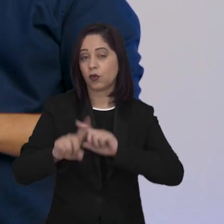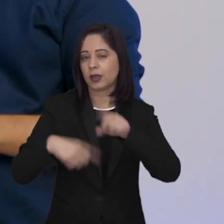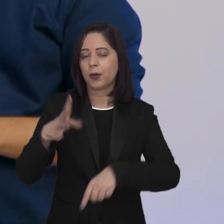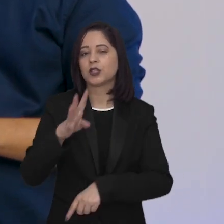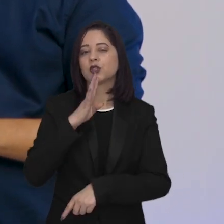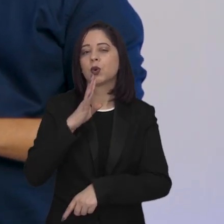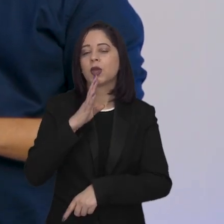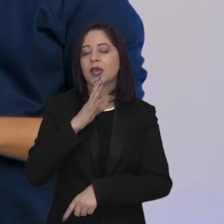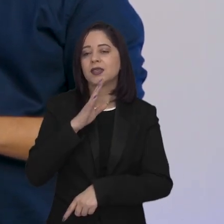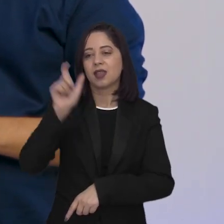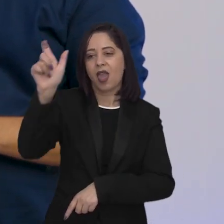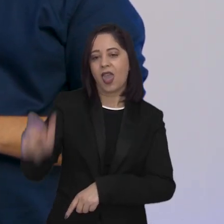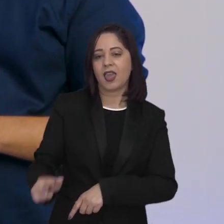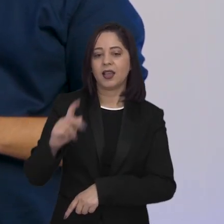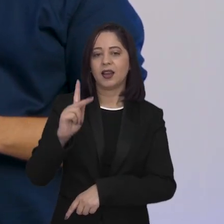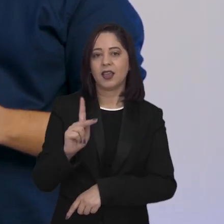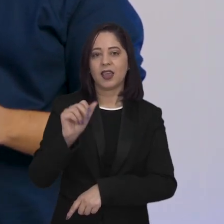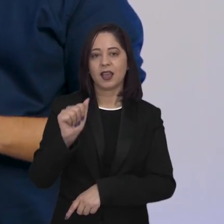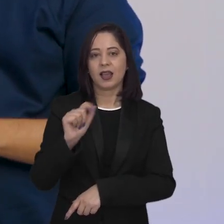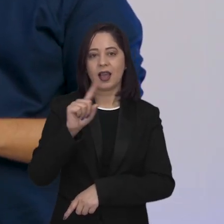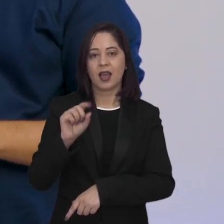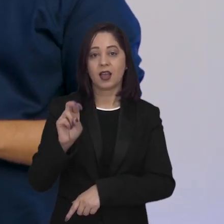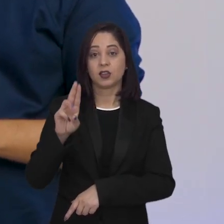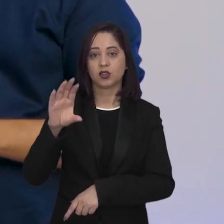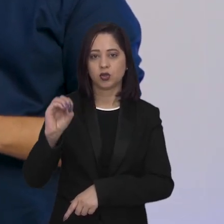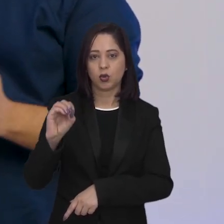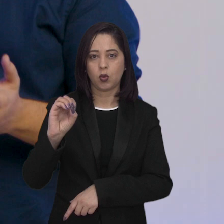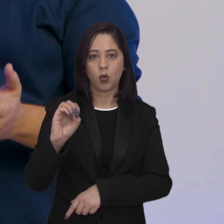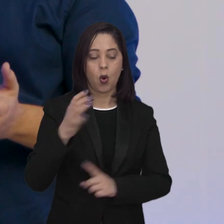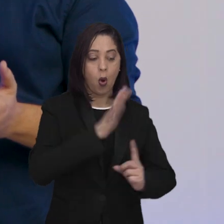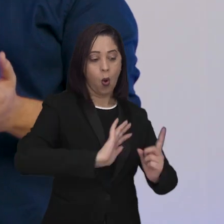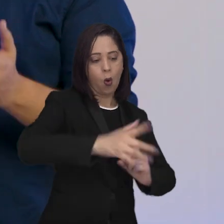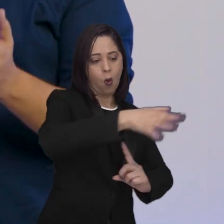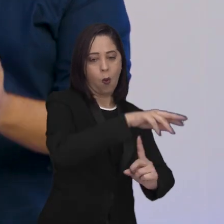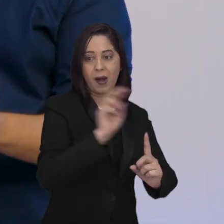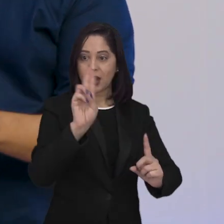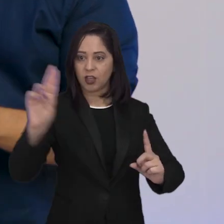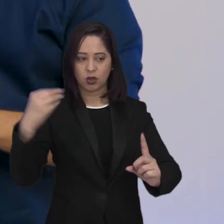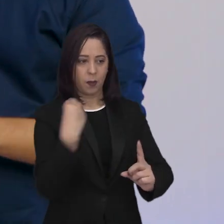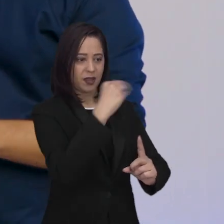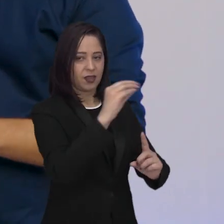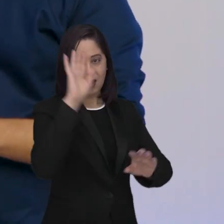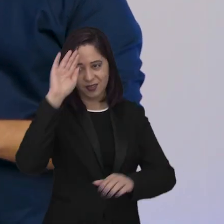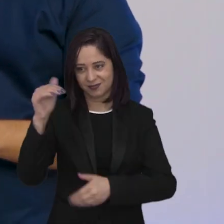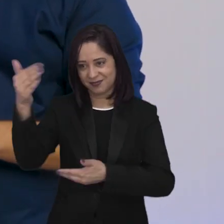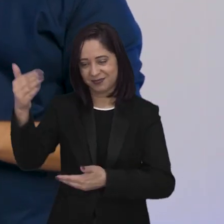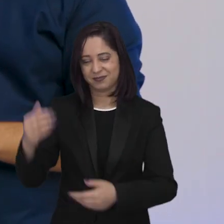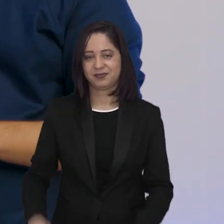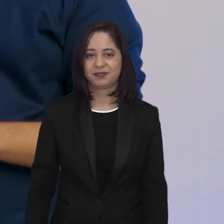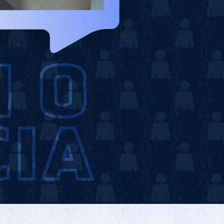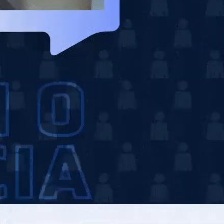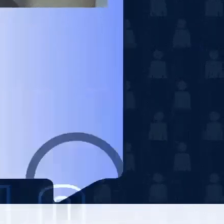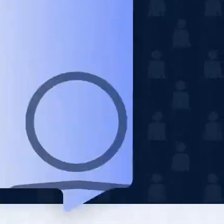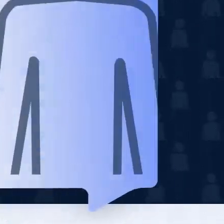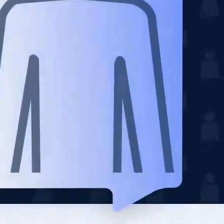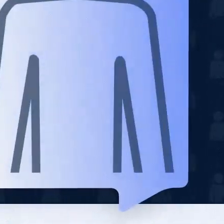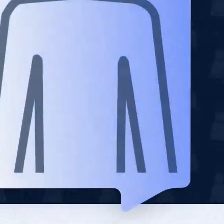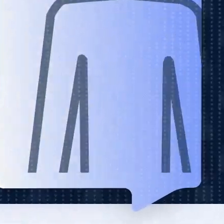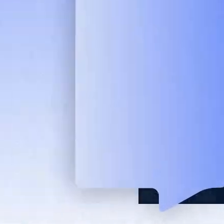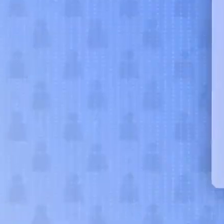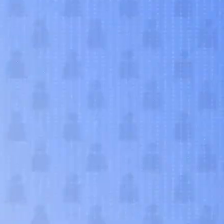e daqui a pouco nós vamos conhecer a história de Kazuo Takanashi, que dá nome a um parque na zona leste da cidade. Até já!